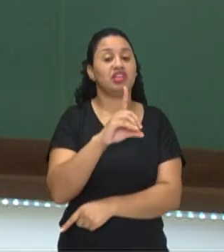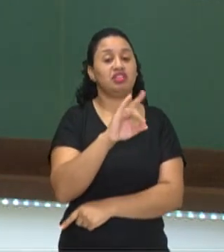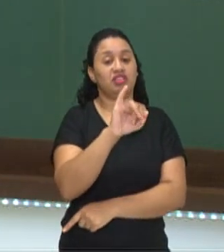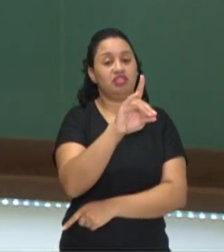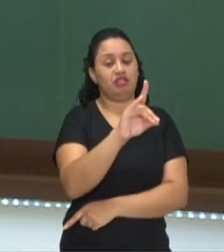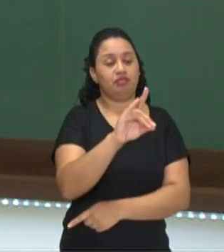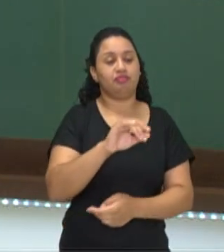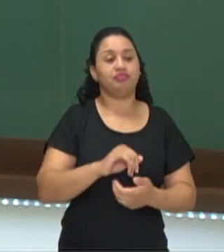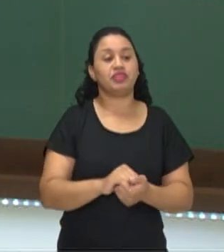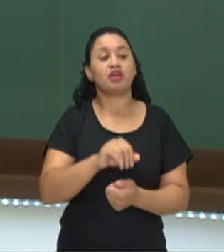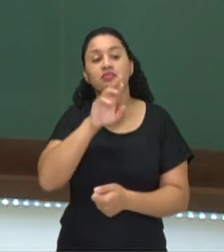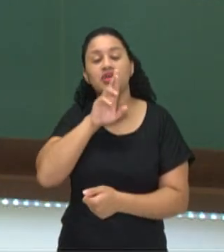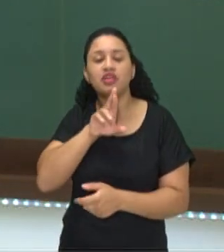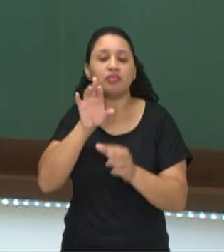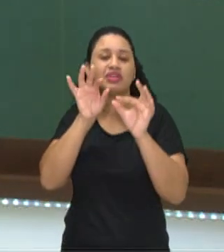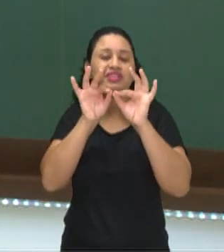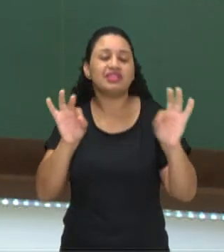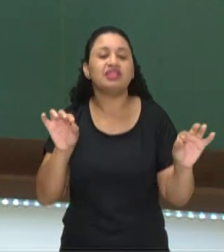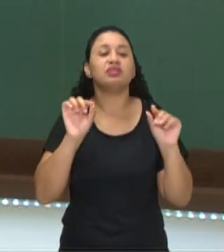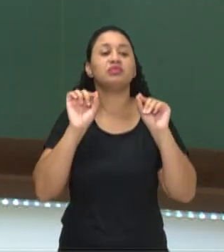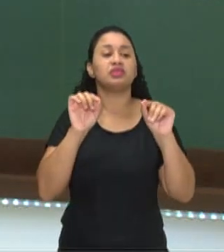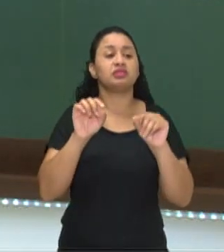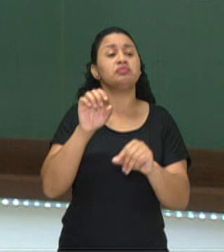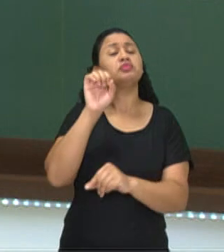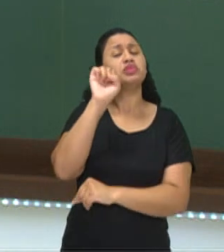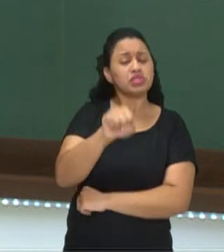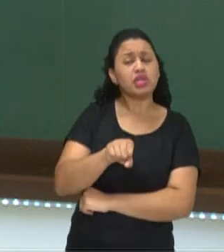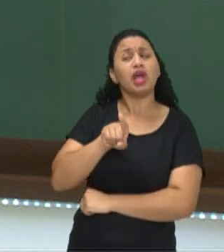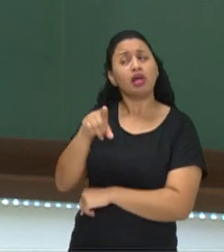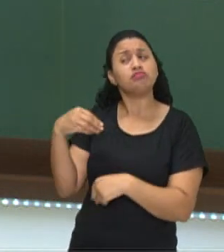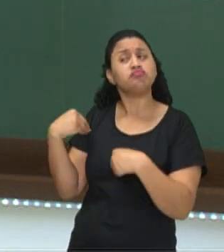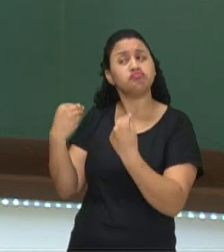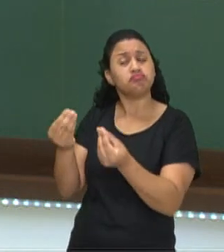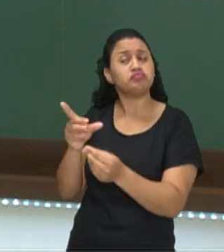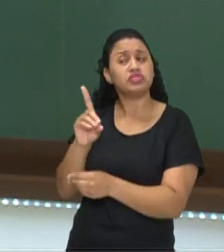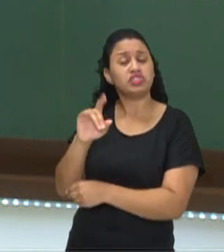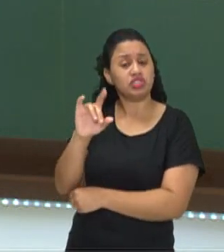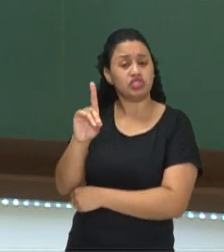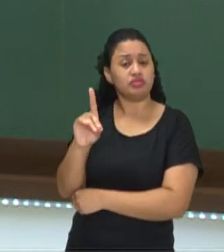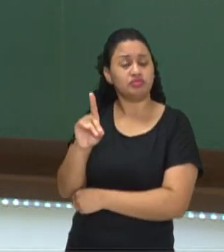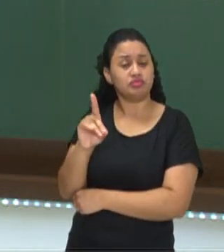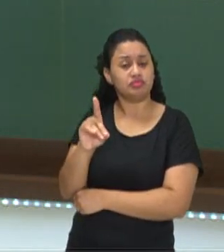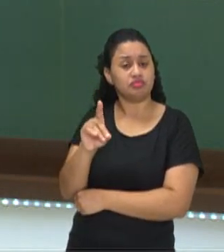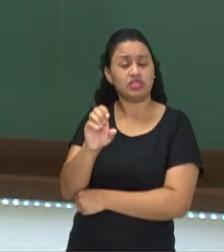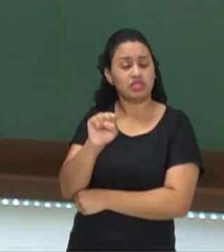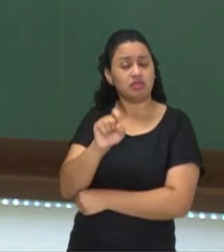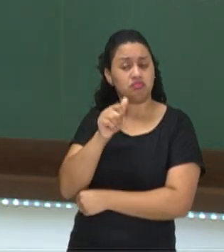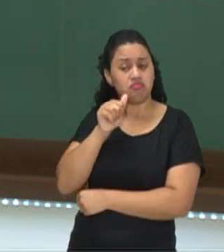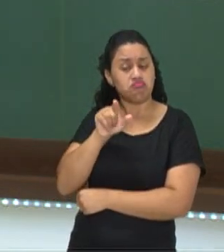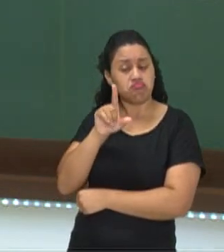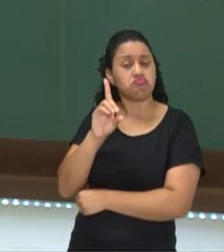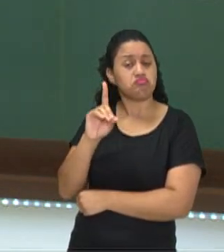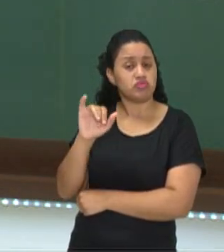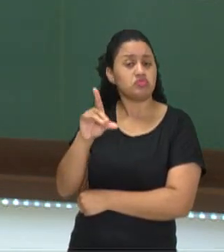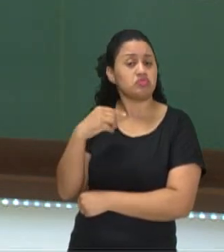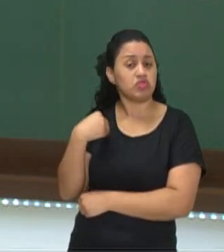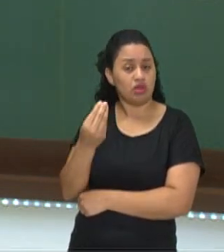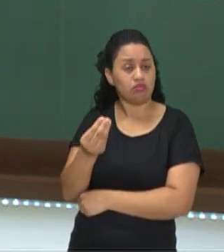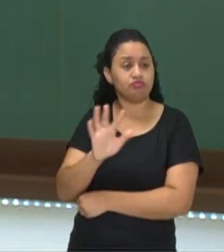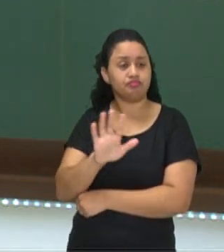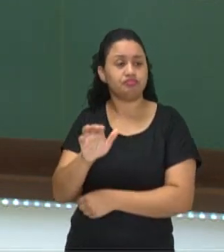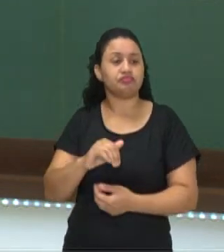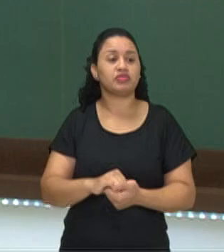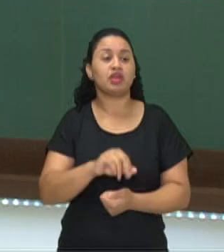uma resposta curta afirmativa, yes, she did. Acabou. Sim, ela deu. Pronto. Para uma resposta